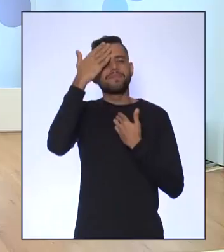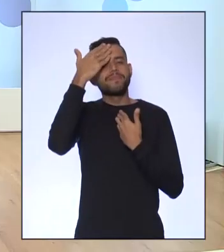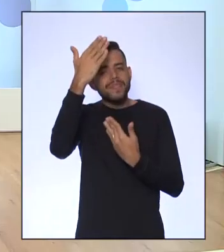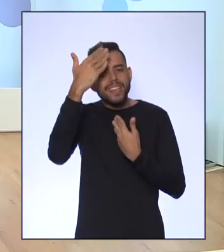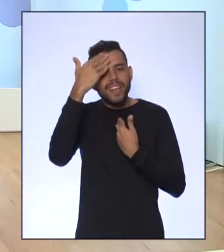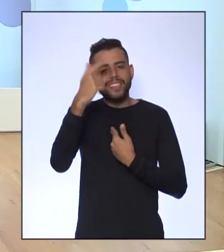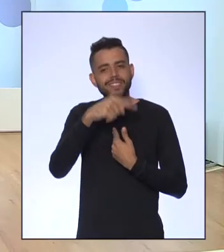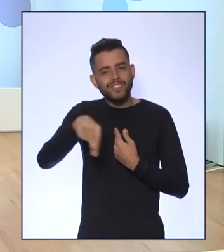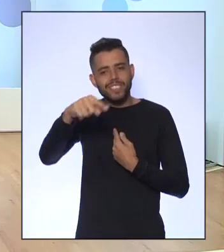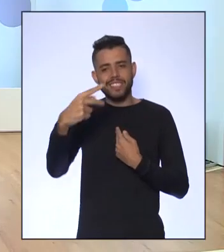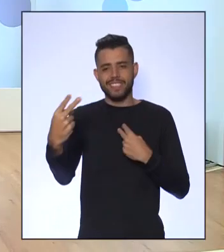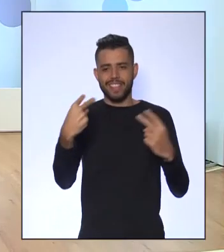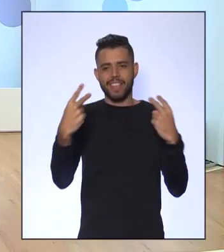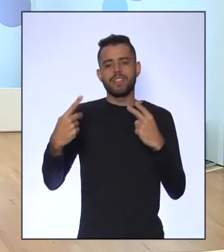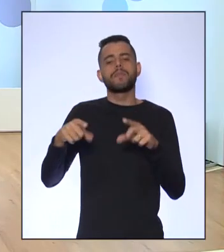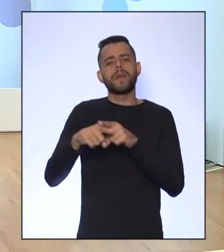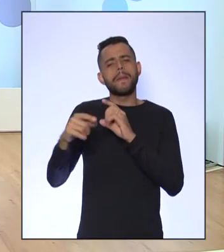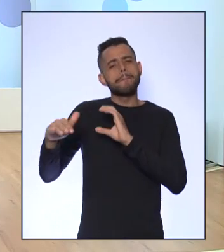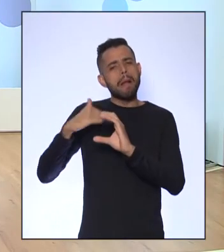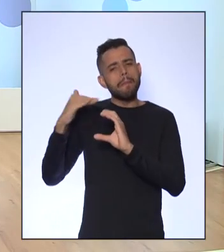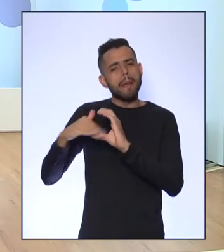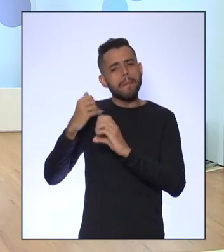pela participação de todos no chat.